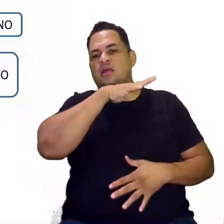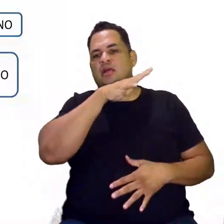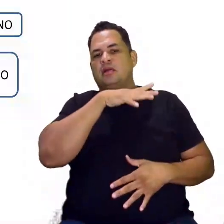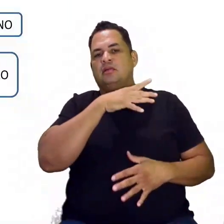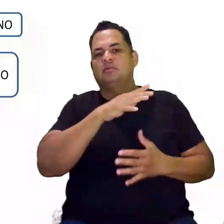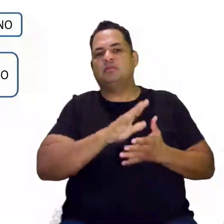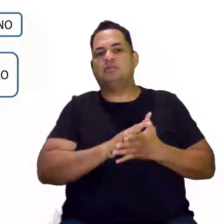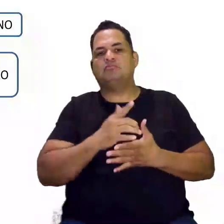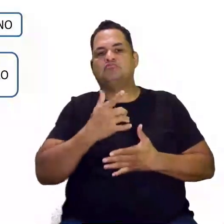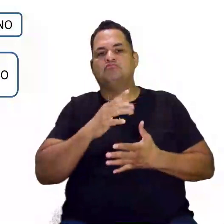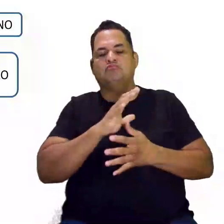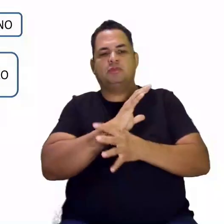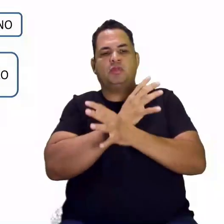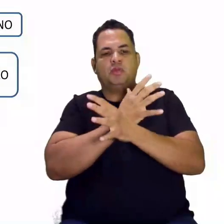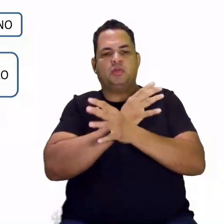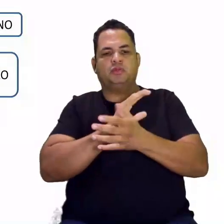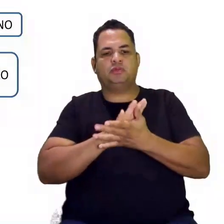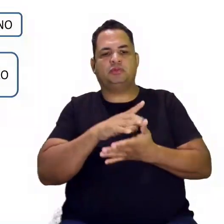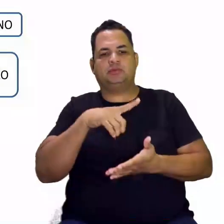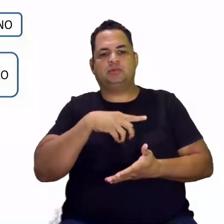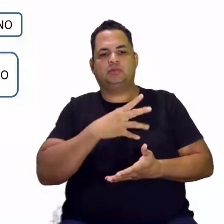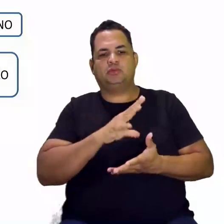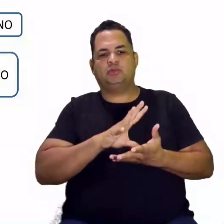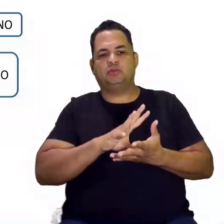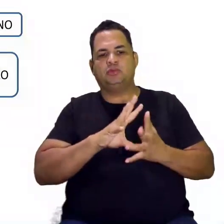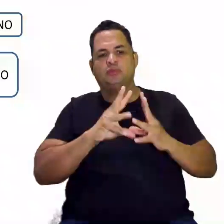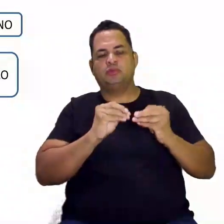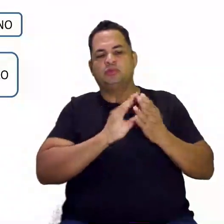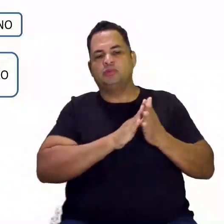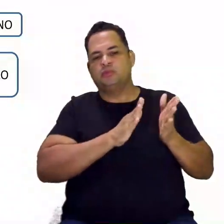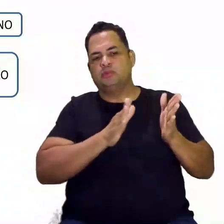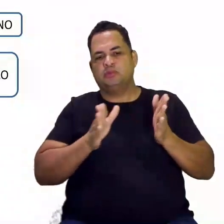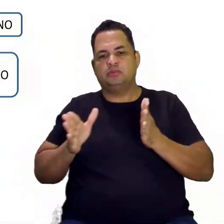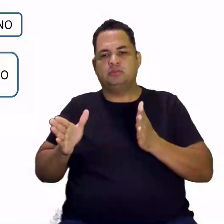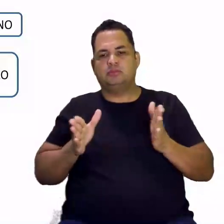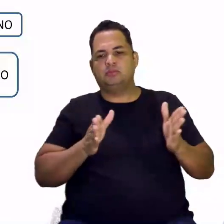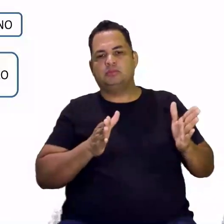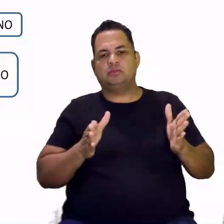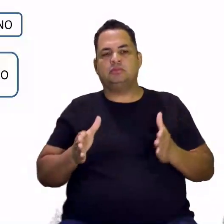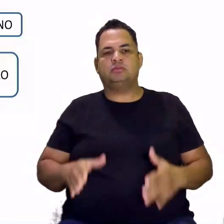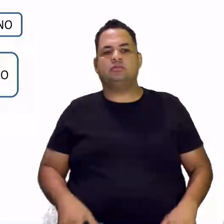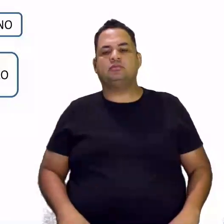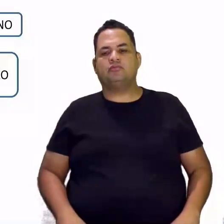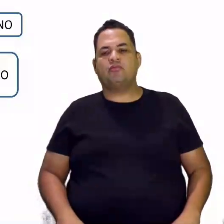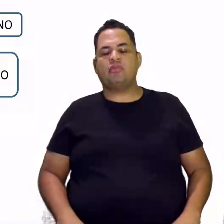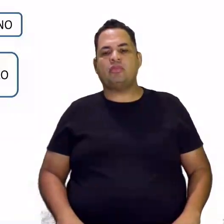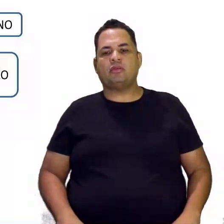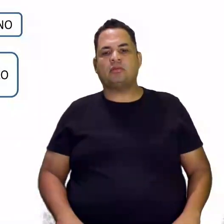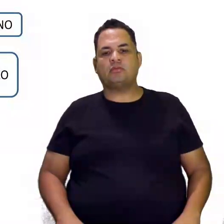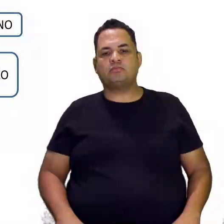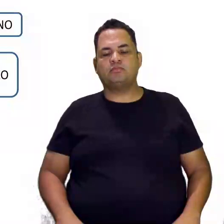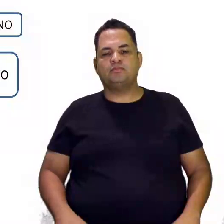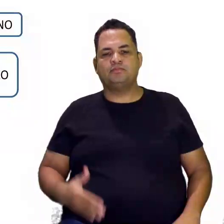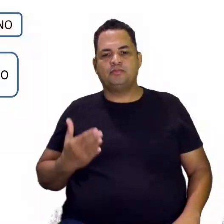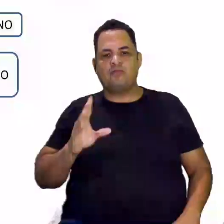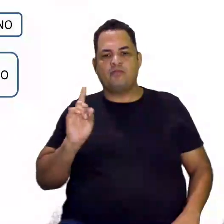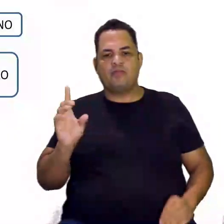e aí todos os períodos, né, cambriano, ordoviciano, siluriano, devoniano, e